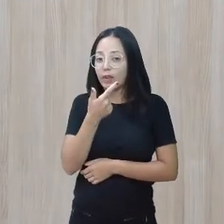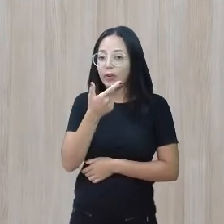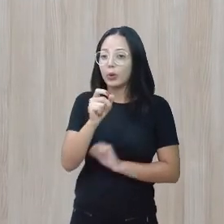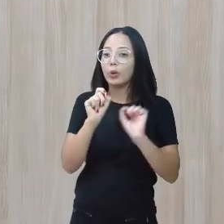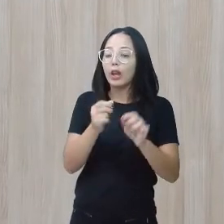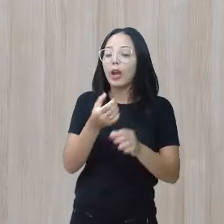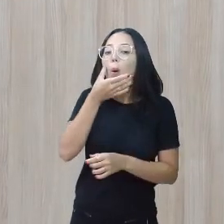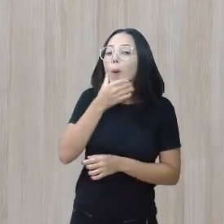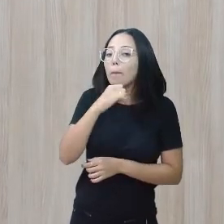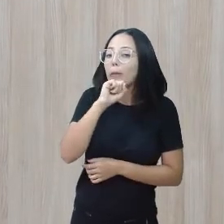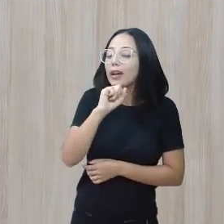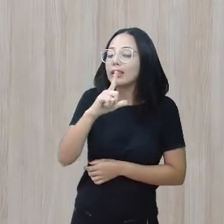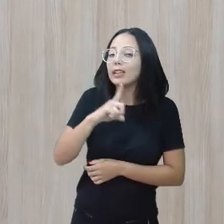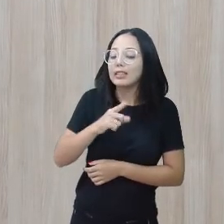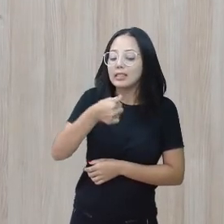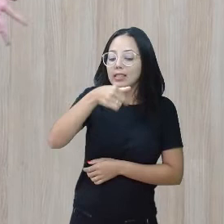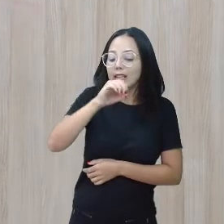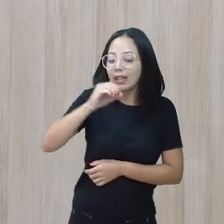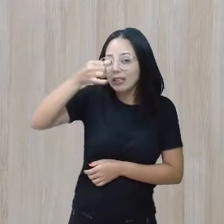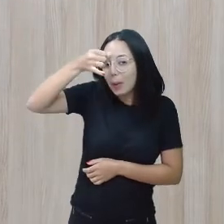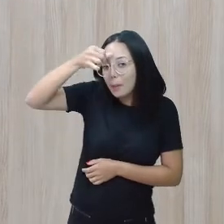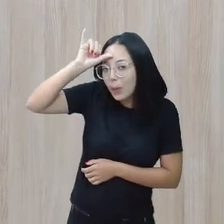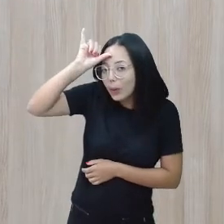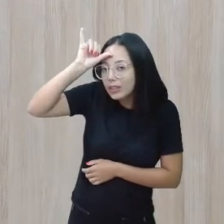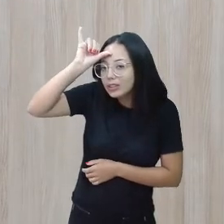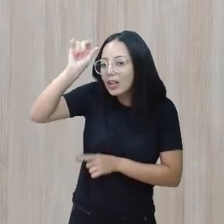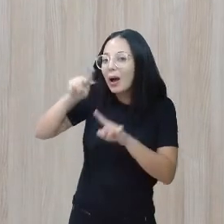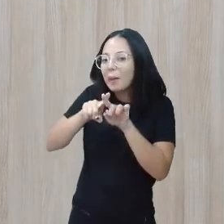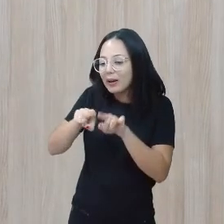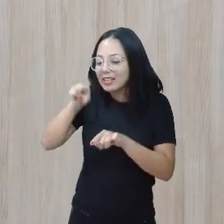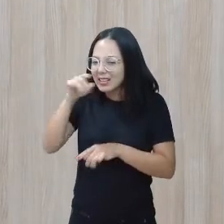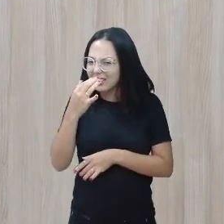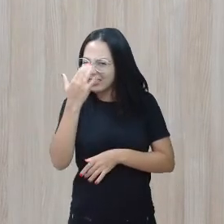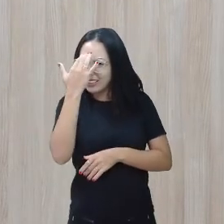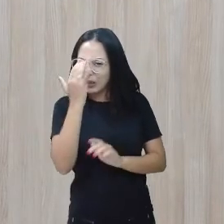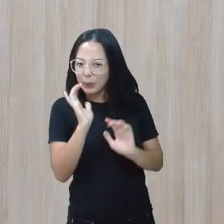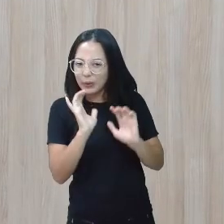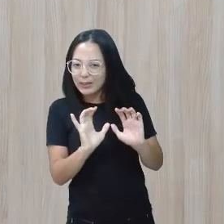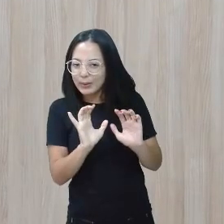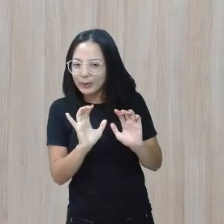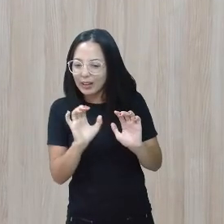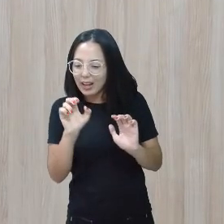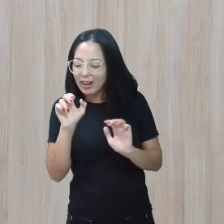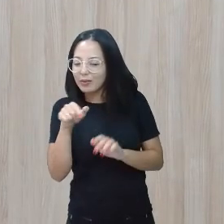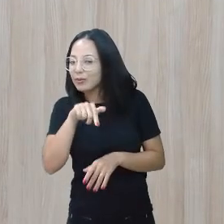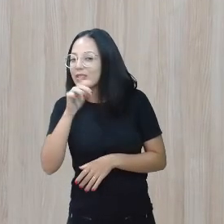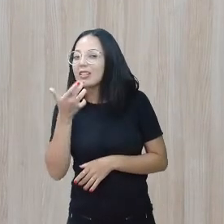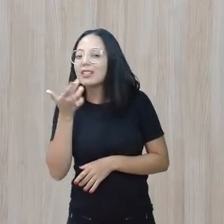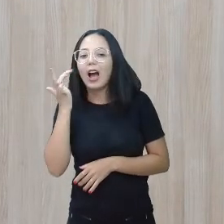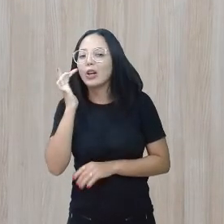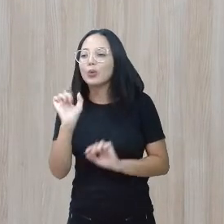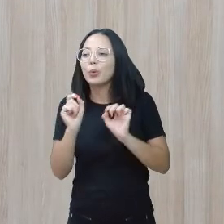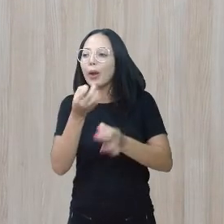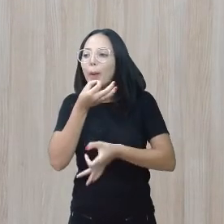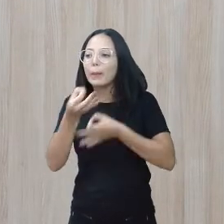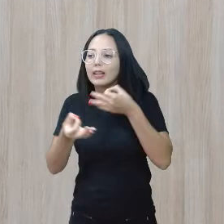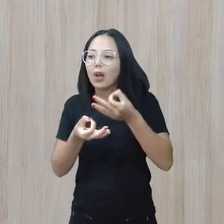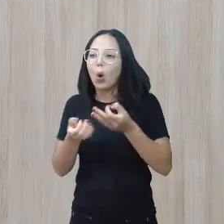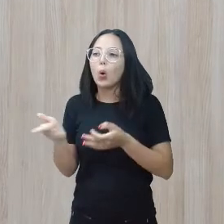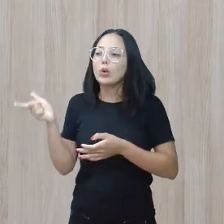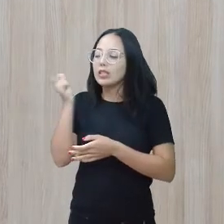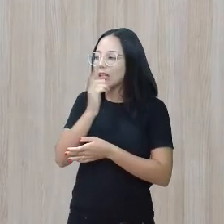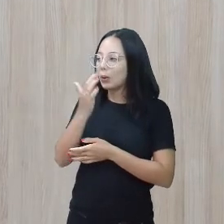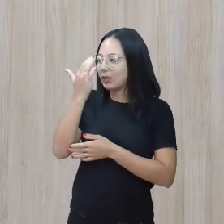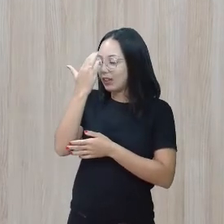tem 70 bois, mas será que foi isso que Antônio entendeu? O que é que vocês acham? Vocês acham que ele conseguiu